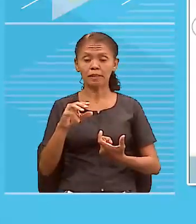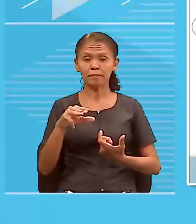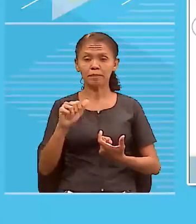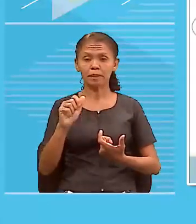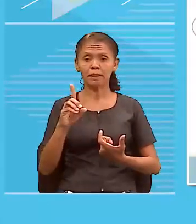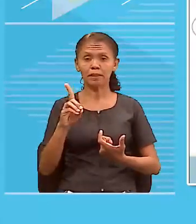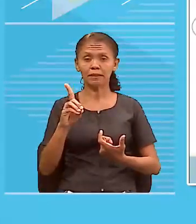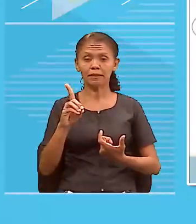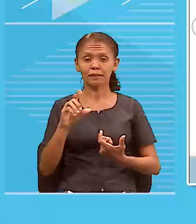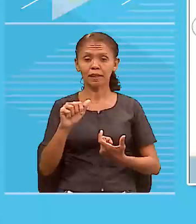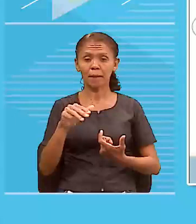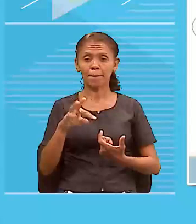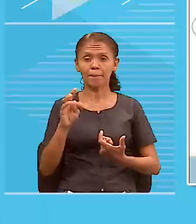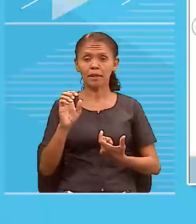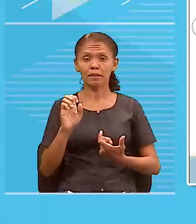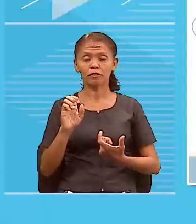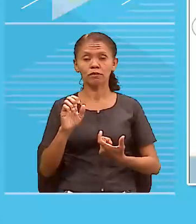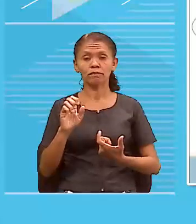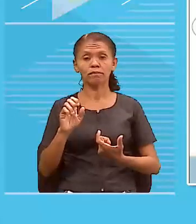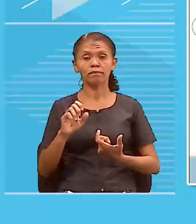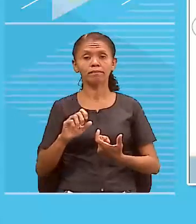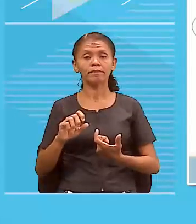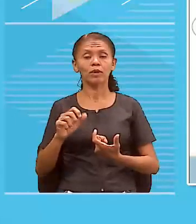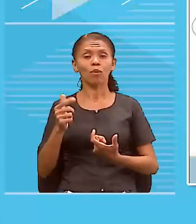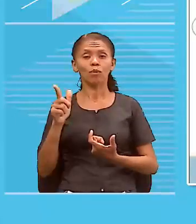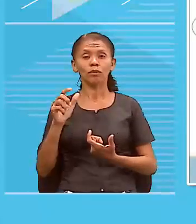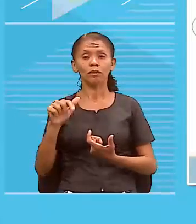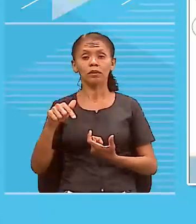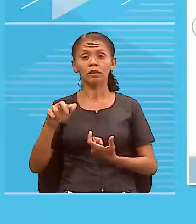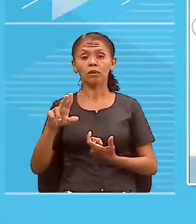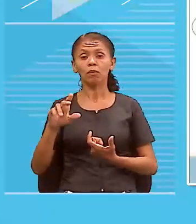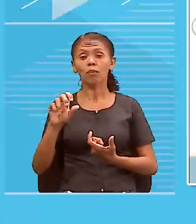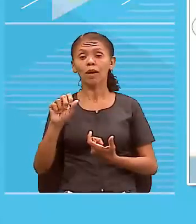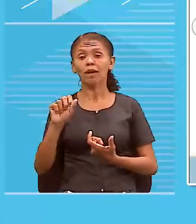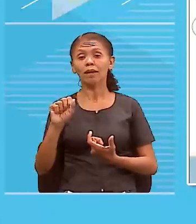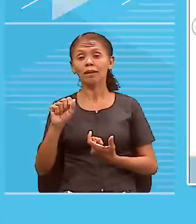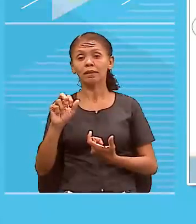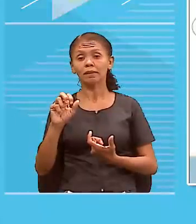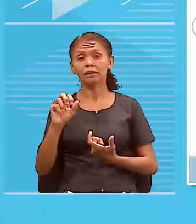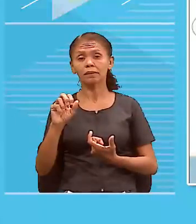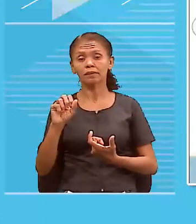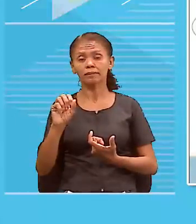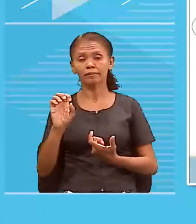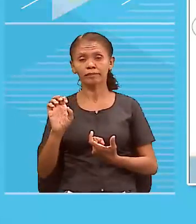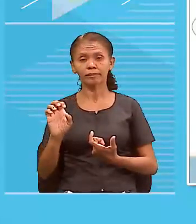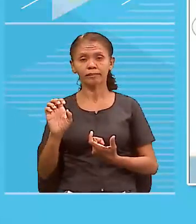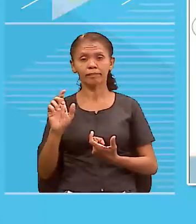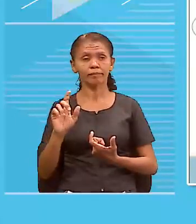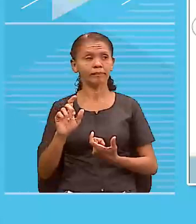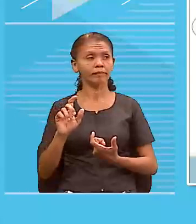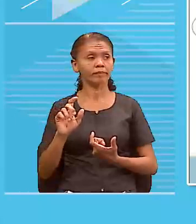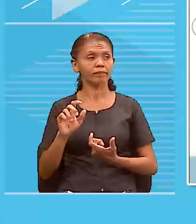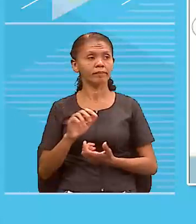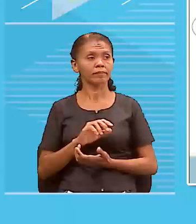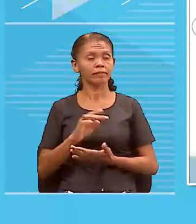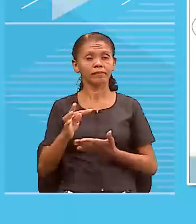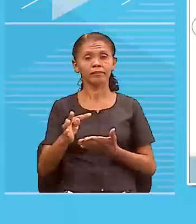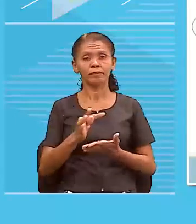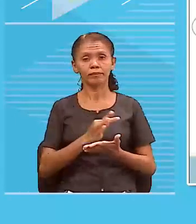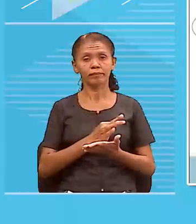é o número certo normalmente aparece assim tá ou no texto aparece um número